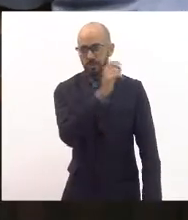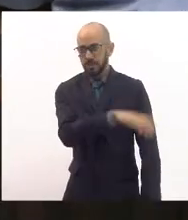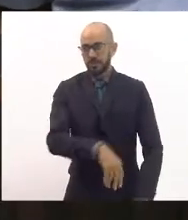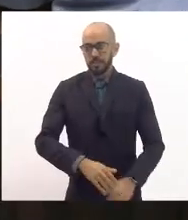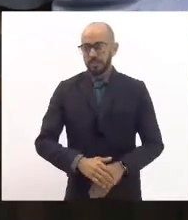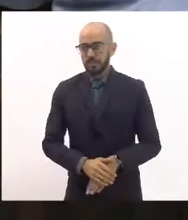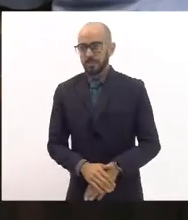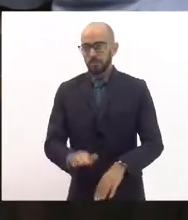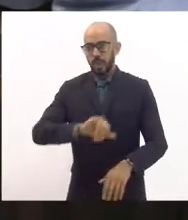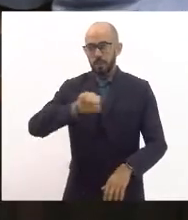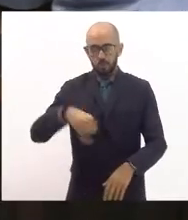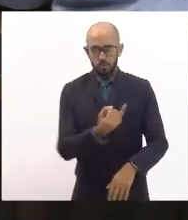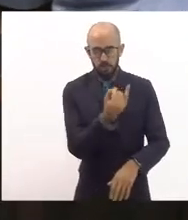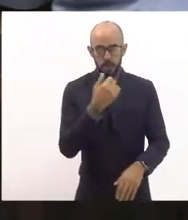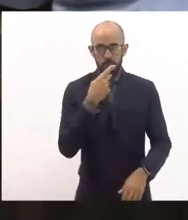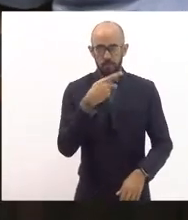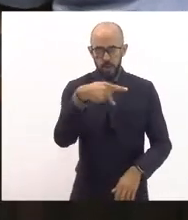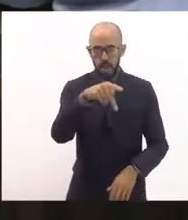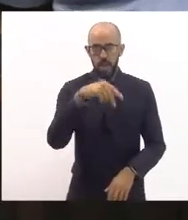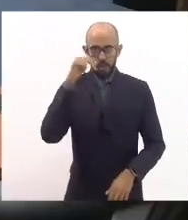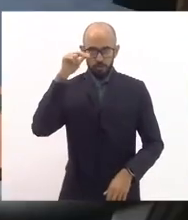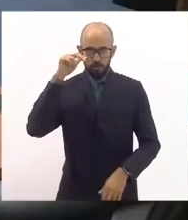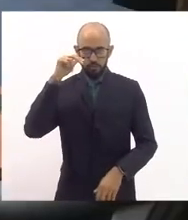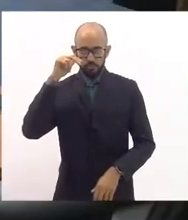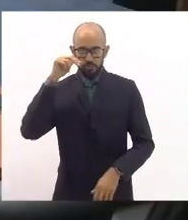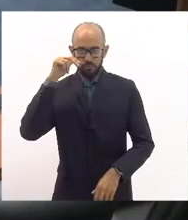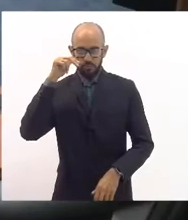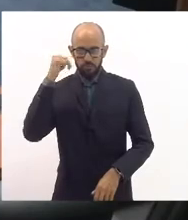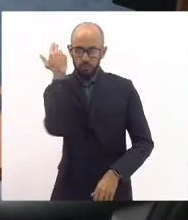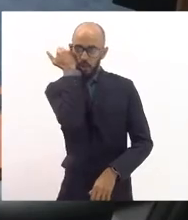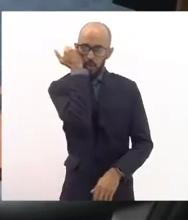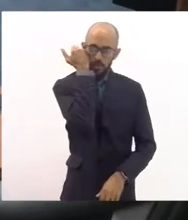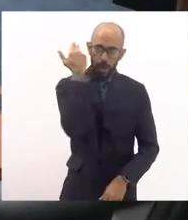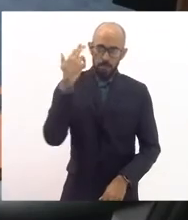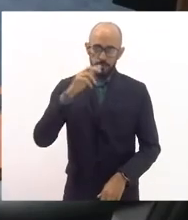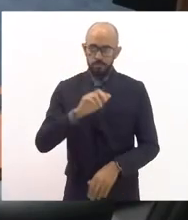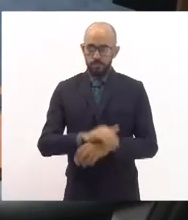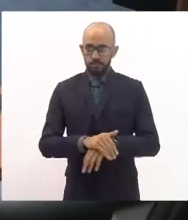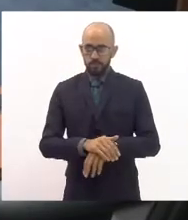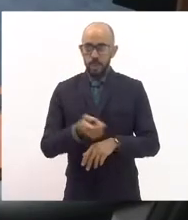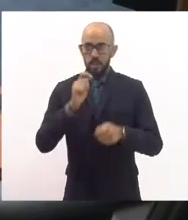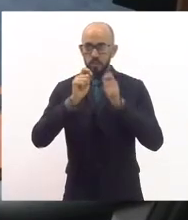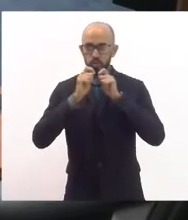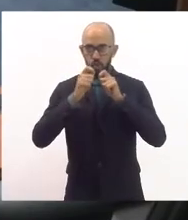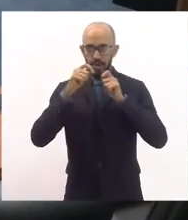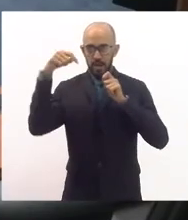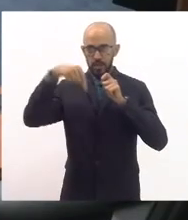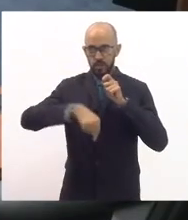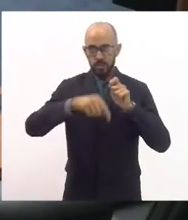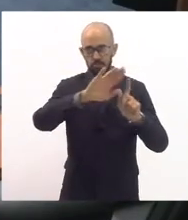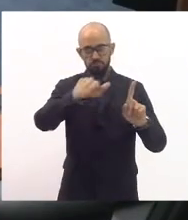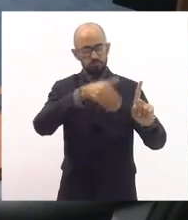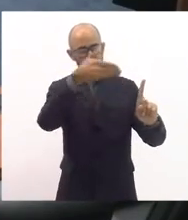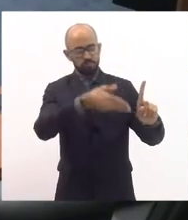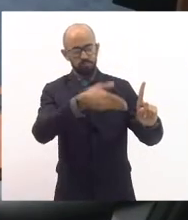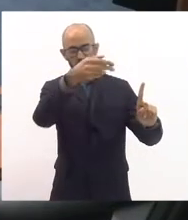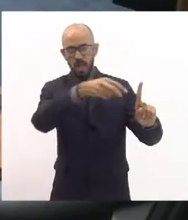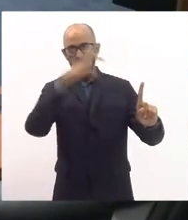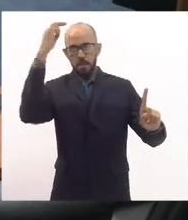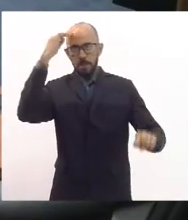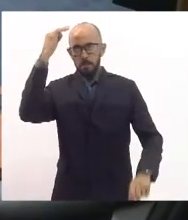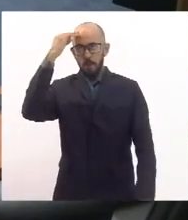a fala do Eliomar então já que tu é um Jornalista que queria fazer aqui e uma homenagem à memória